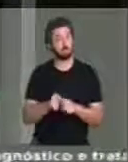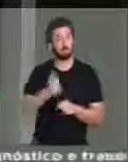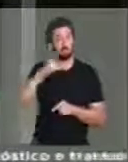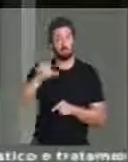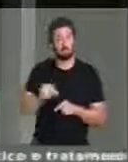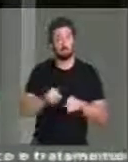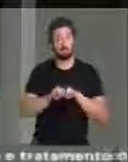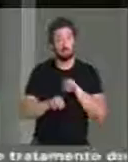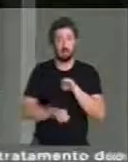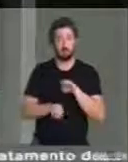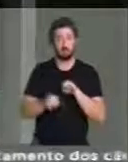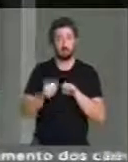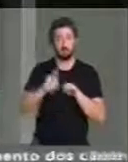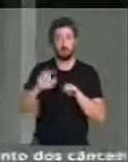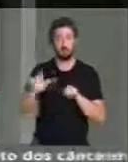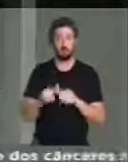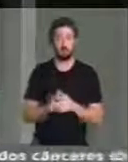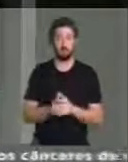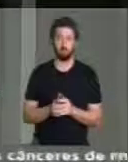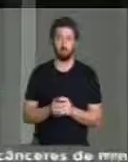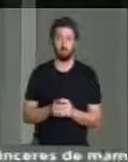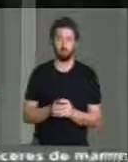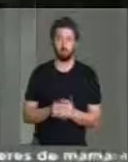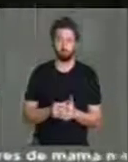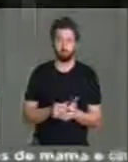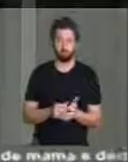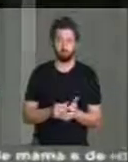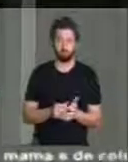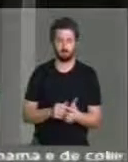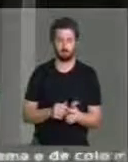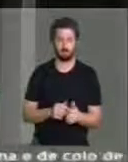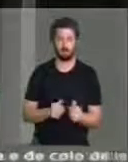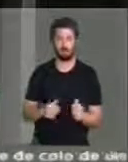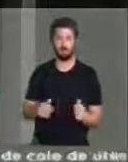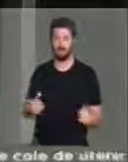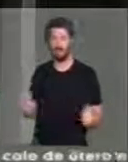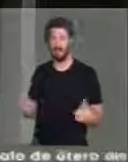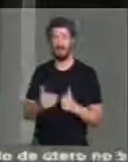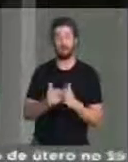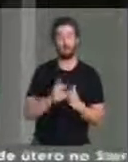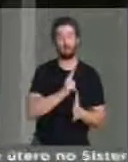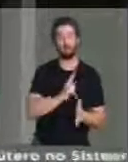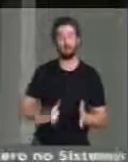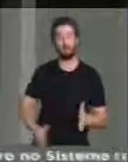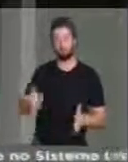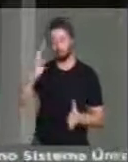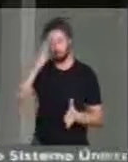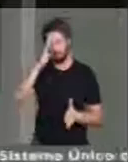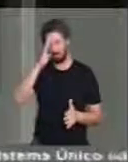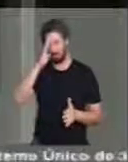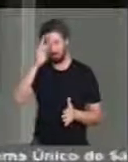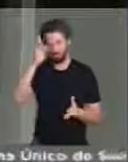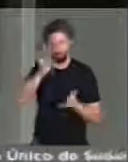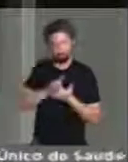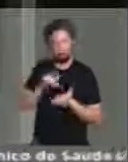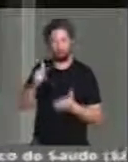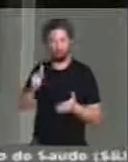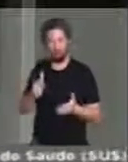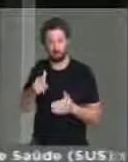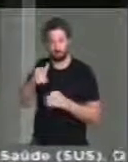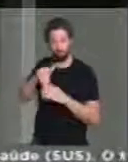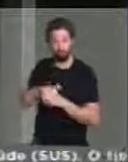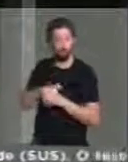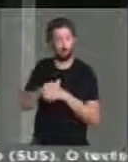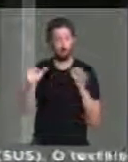reduzir a desigualdade social abissal do país. Até a ditadura, sem legitimidade,